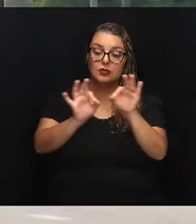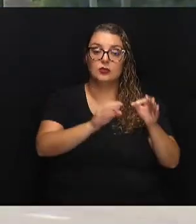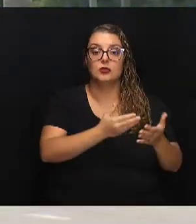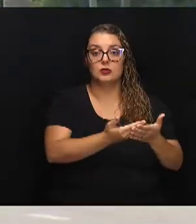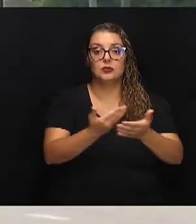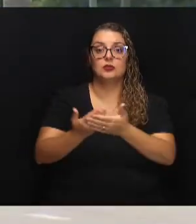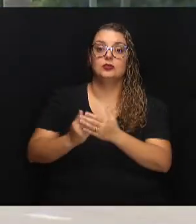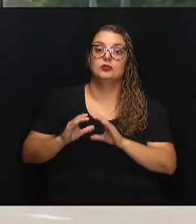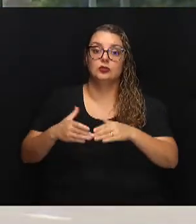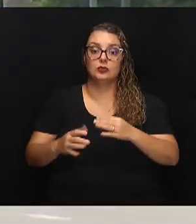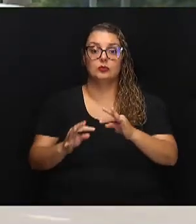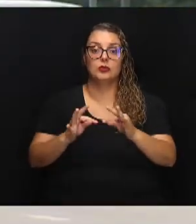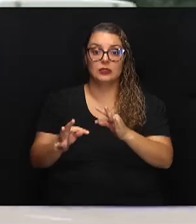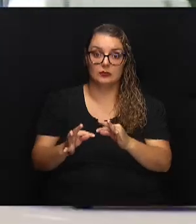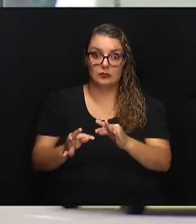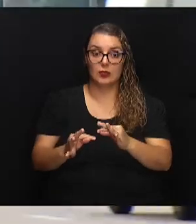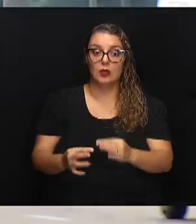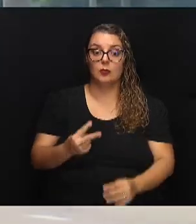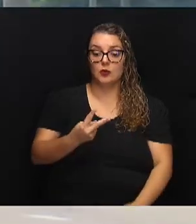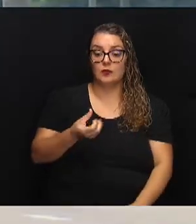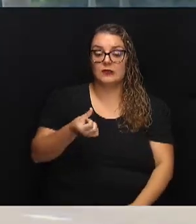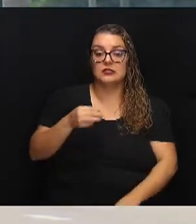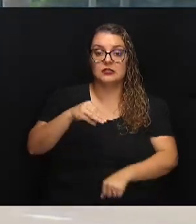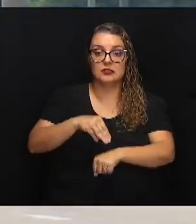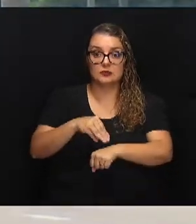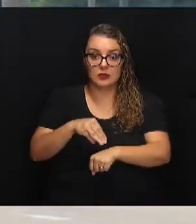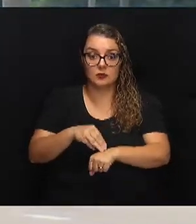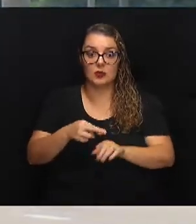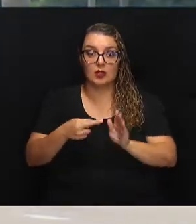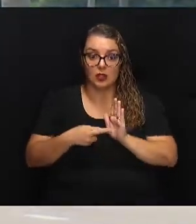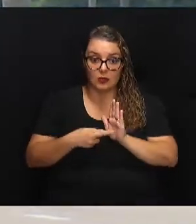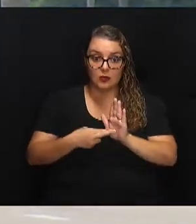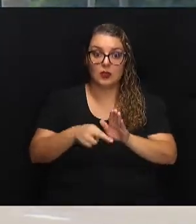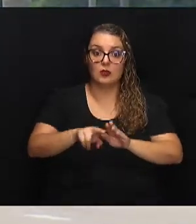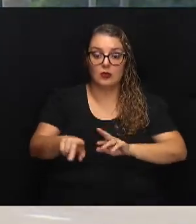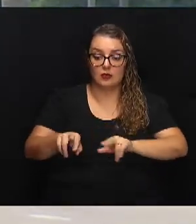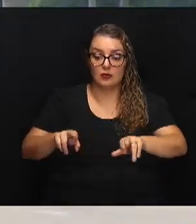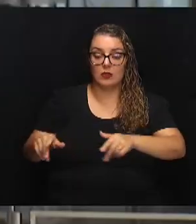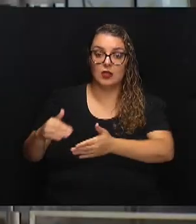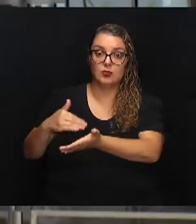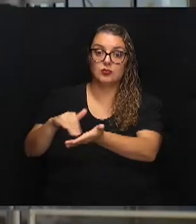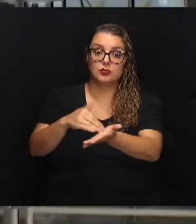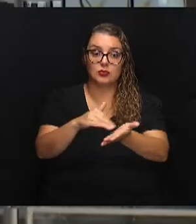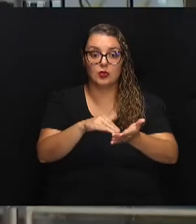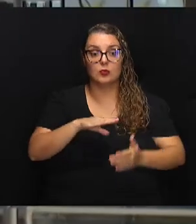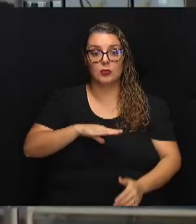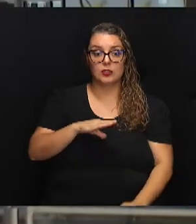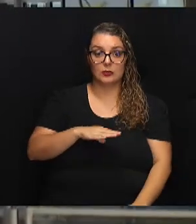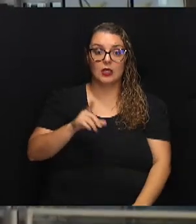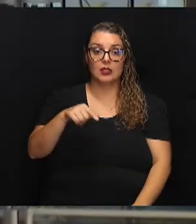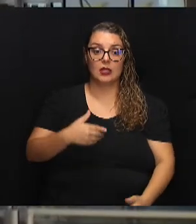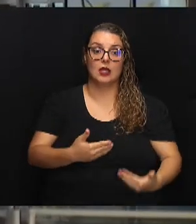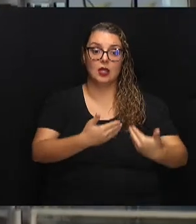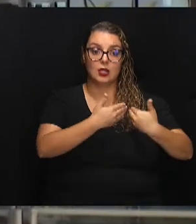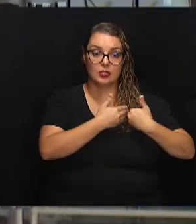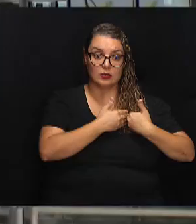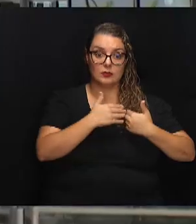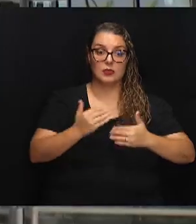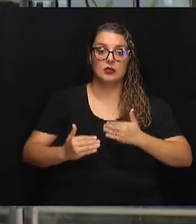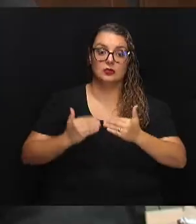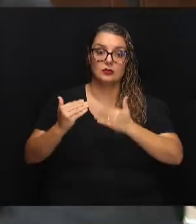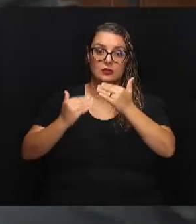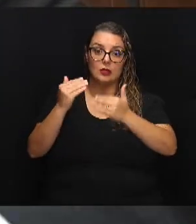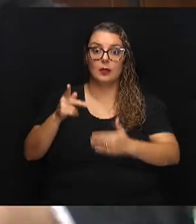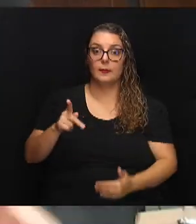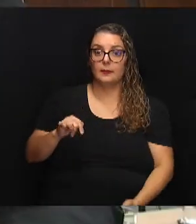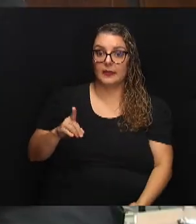grupo técnico, composto por 26 membros, representando diversas secretarias municipais, que é a responsável pelo desenvolvimento do